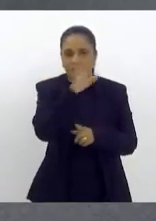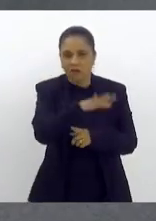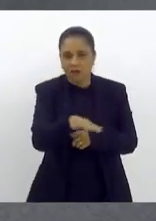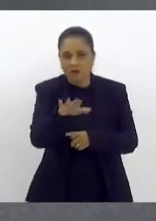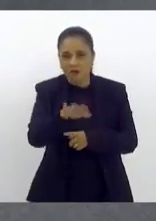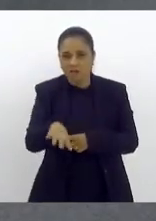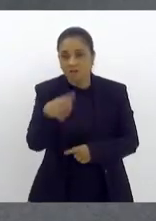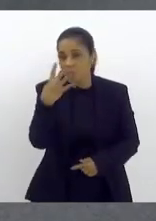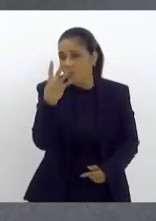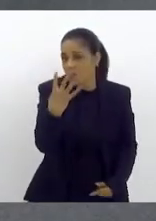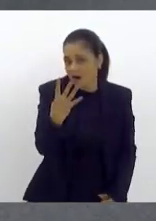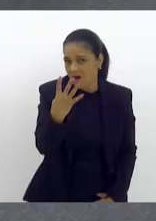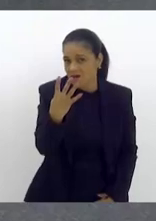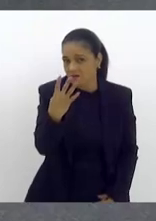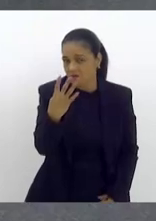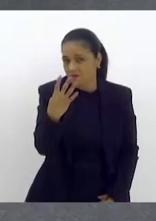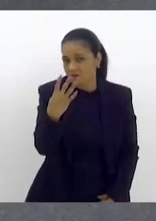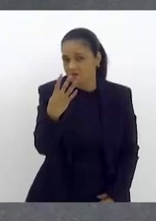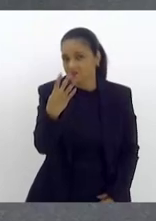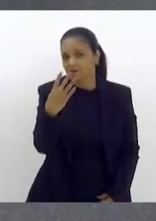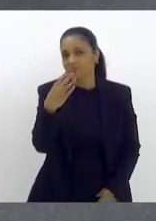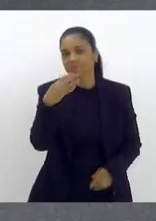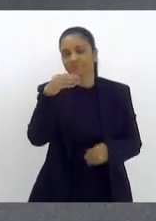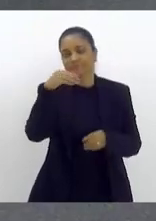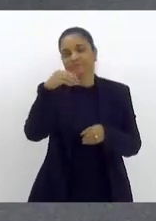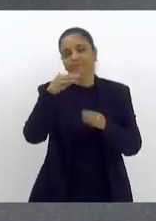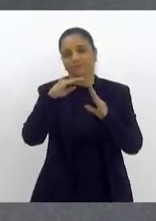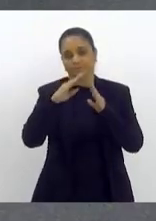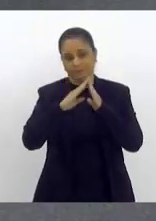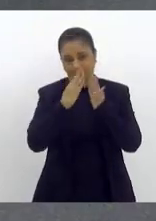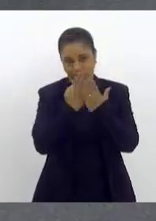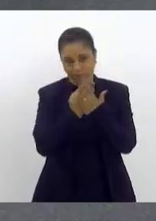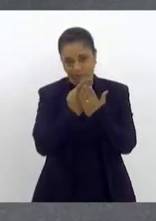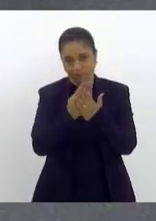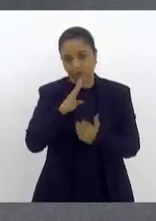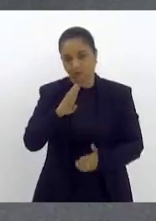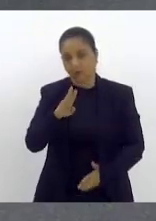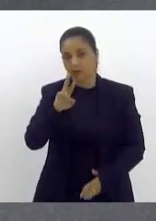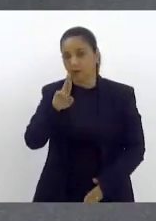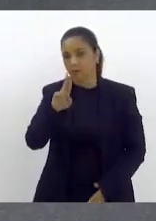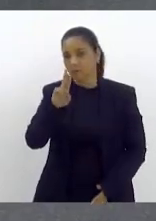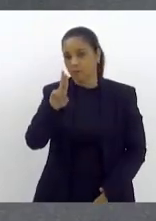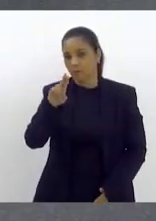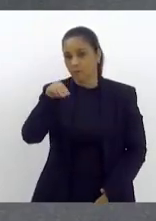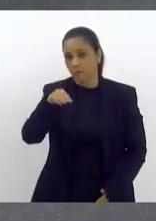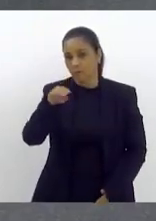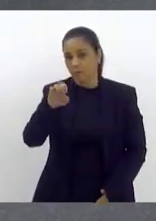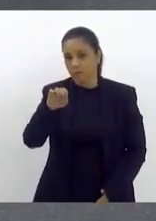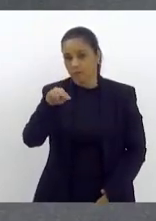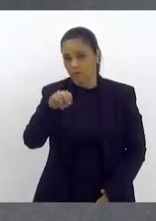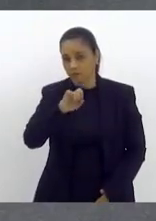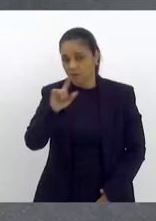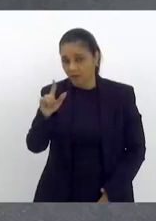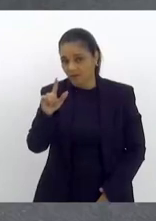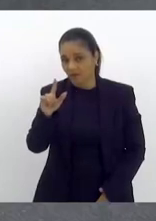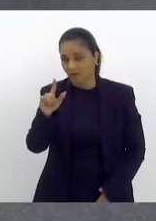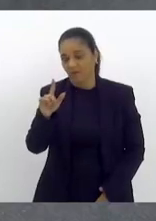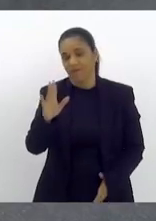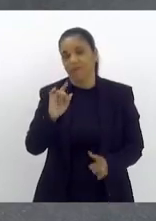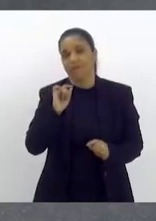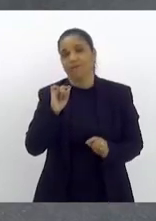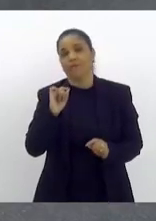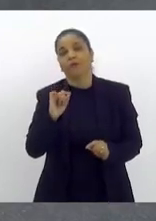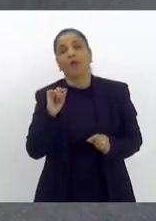crianças em Blumenau, por uma série de razões. Acho que